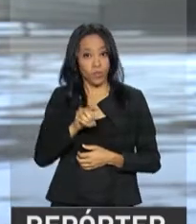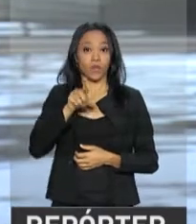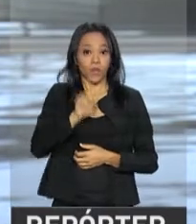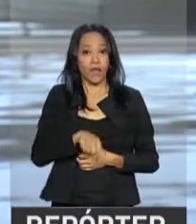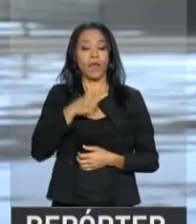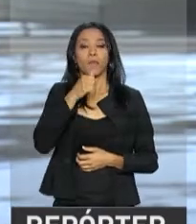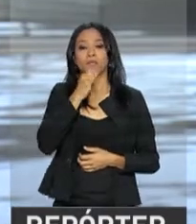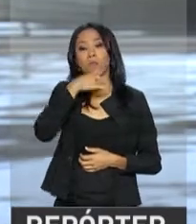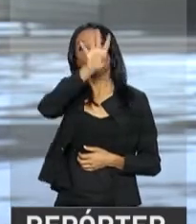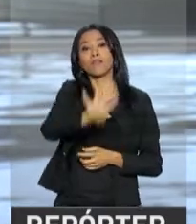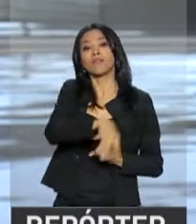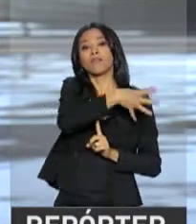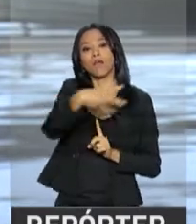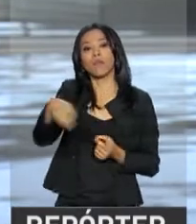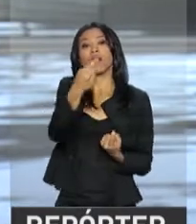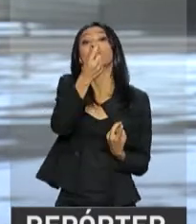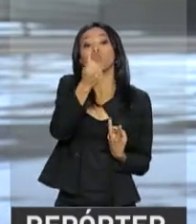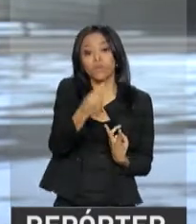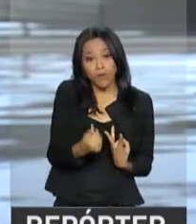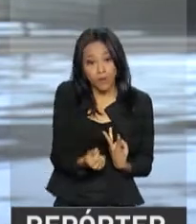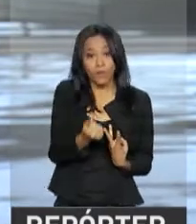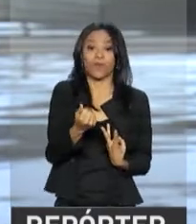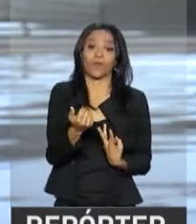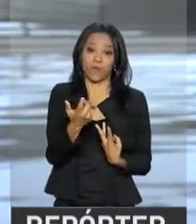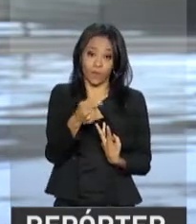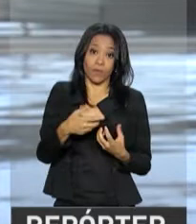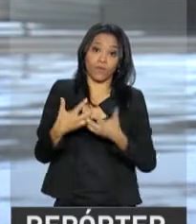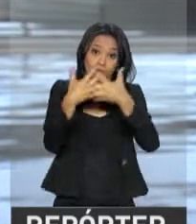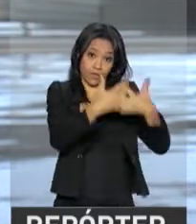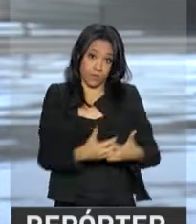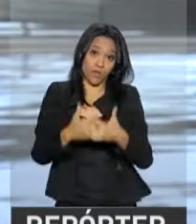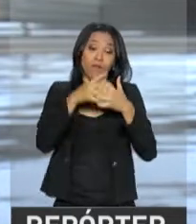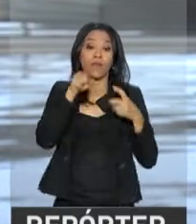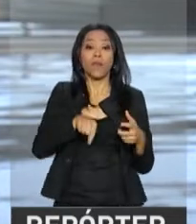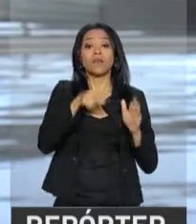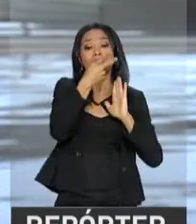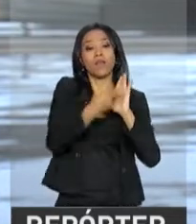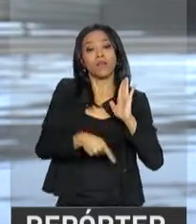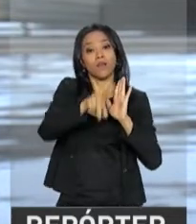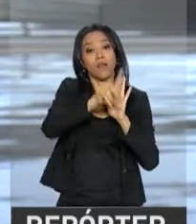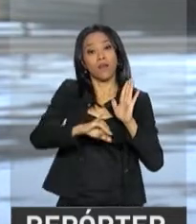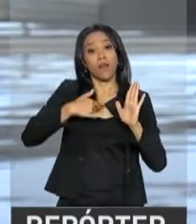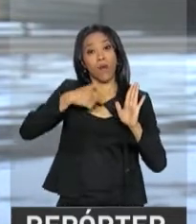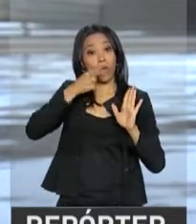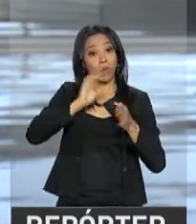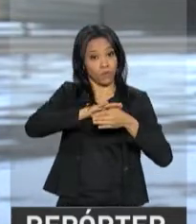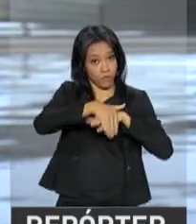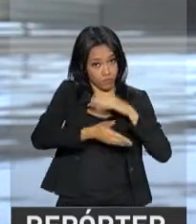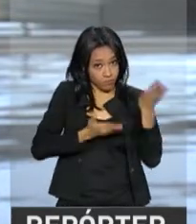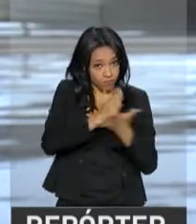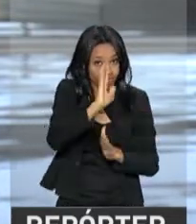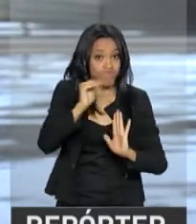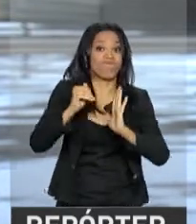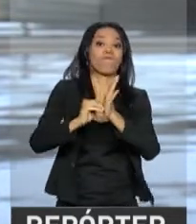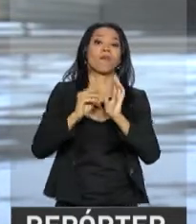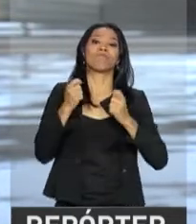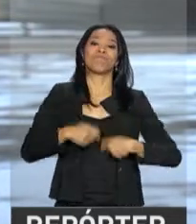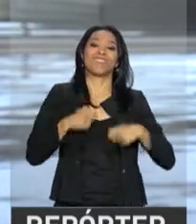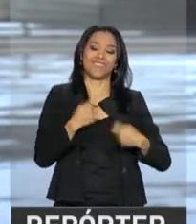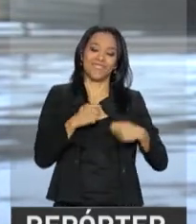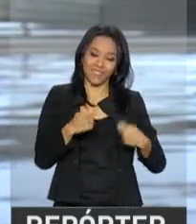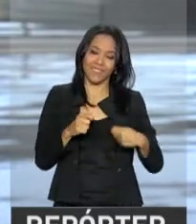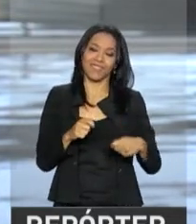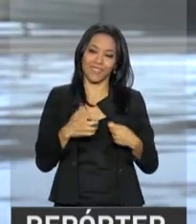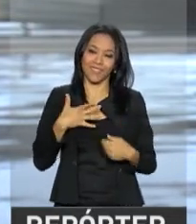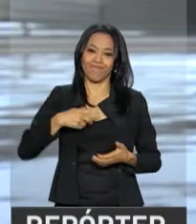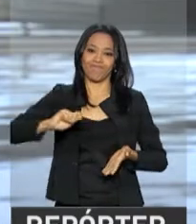com um preço mínimo dos fretes dos caminhoneiros esse projeto de lei que foi aprovado ontem no senado federal ele ainda precisa passar pela